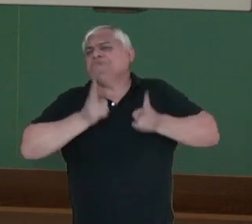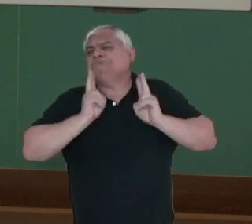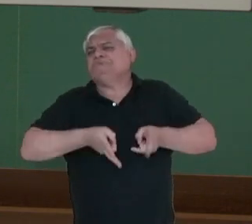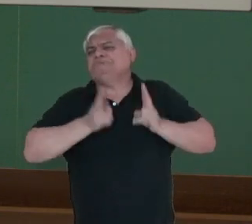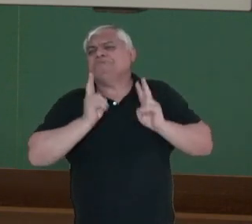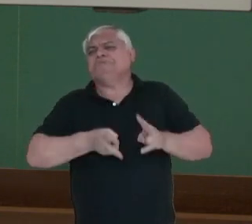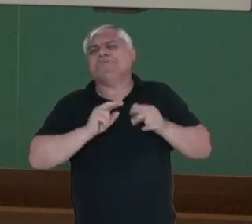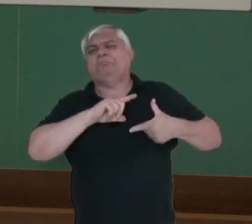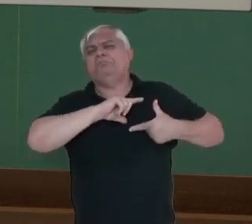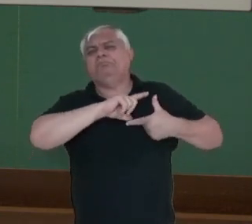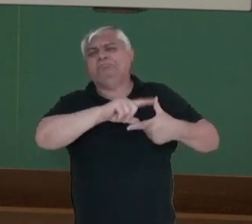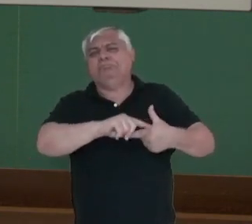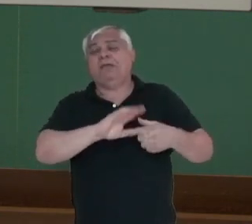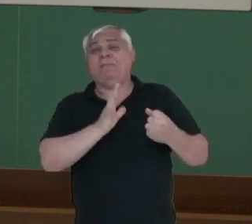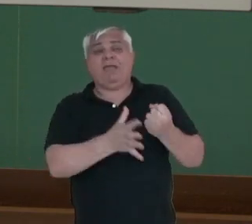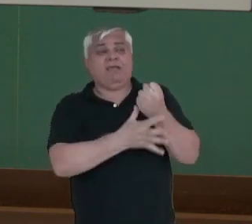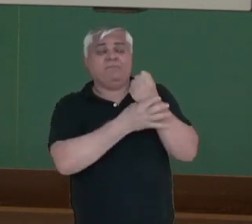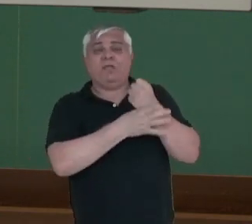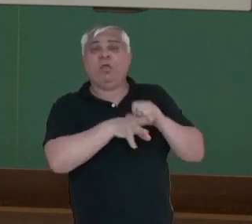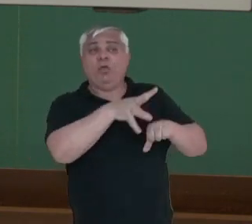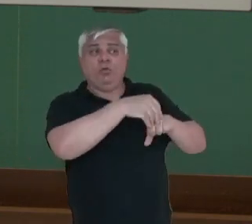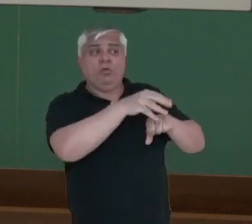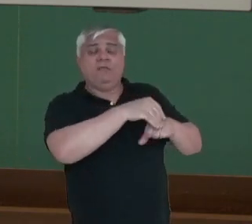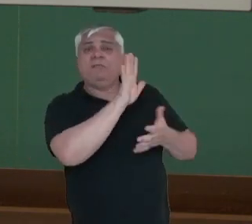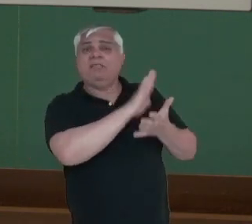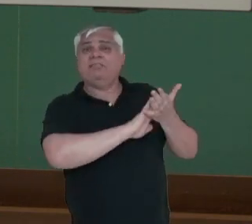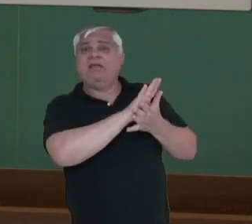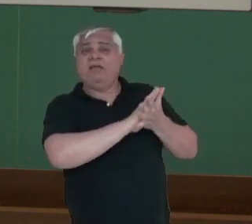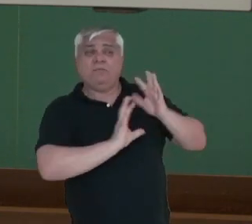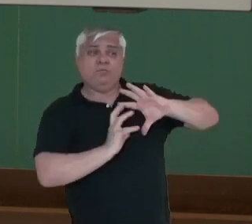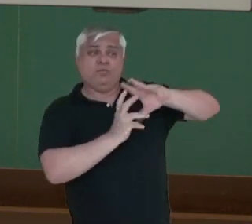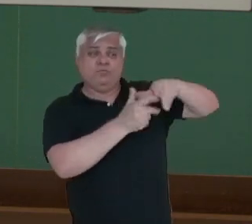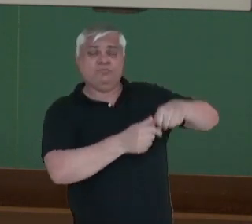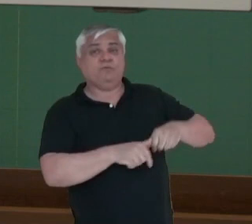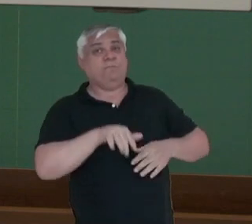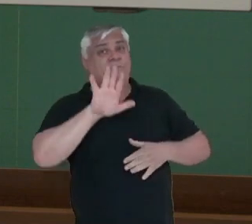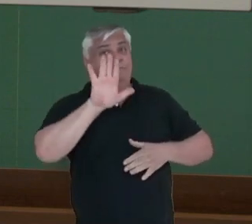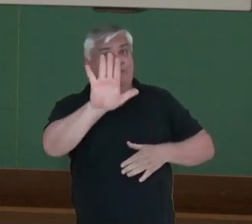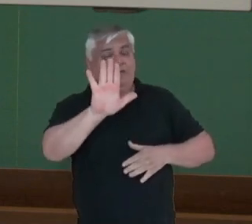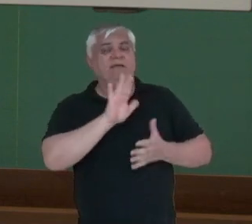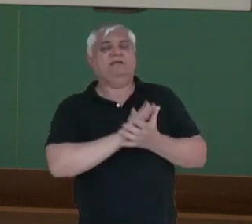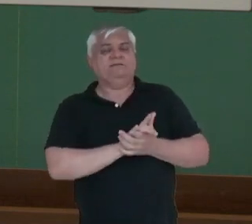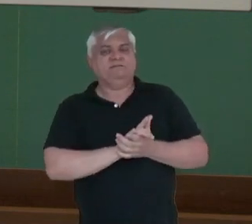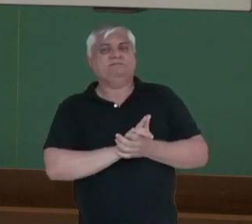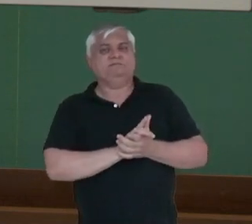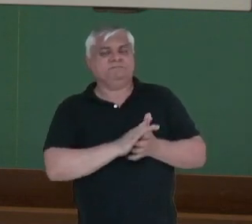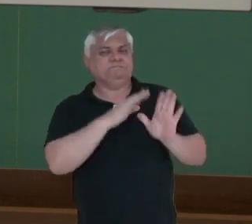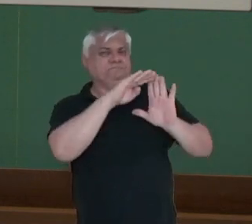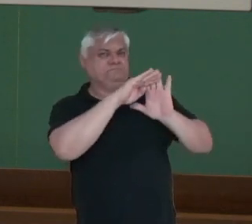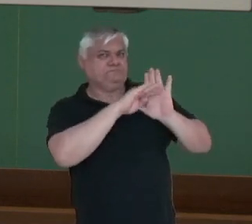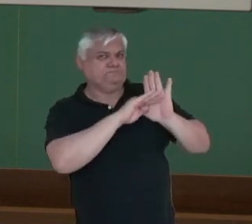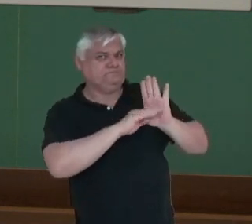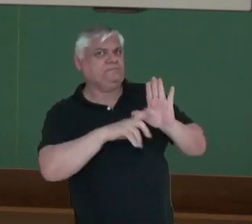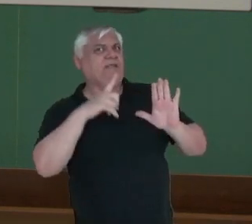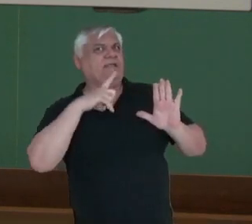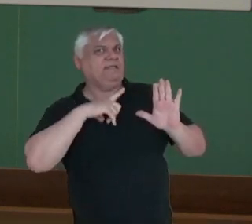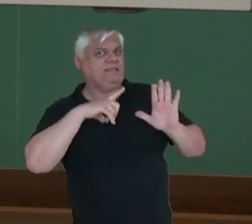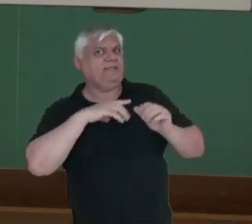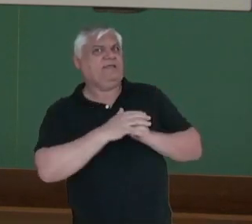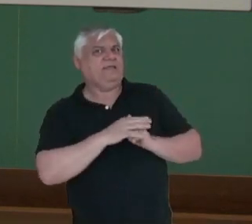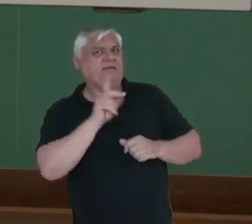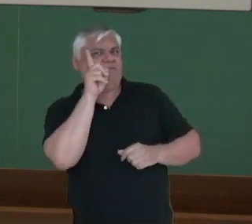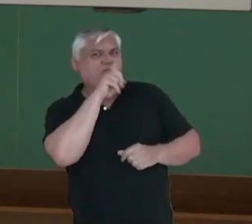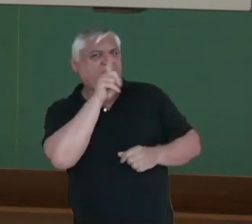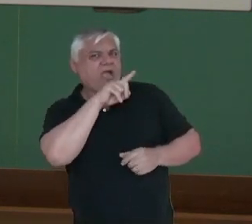nos garantem algum conhecimento sobre o mundo, né? Embora esses princípios tenham as suas falhas,